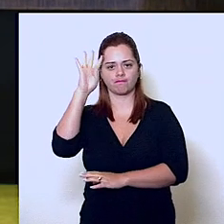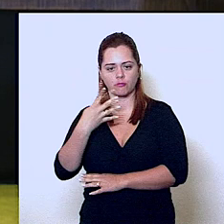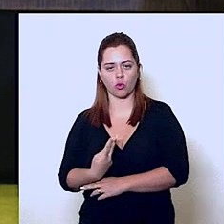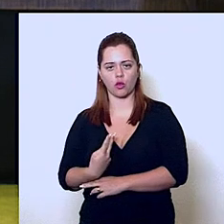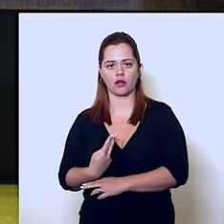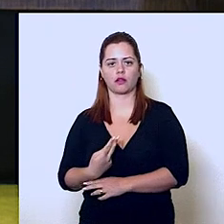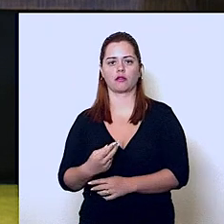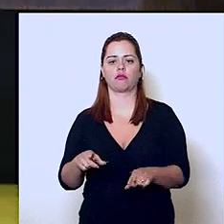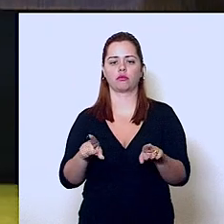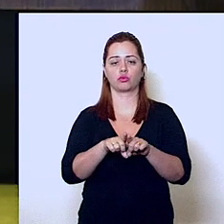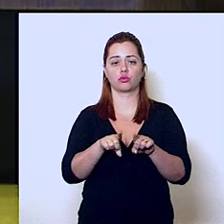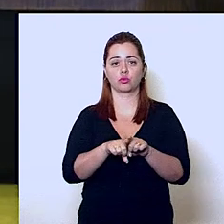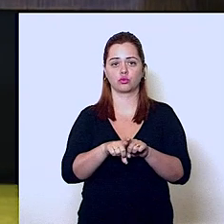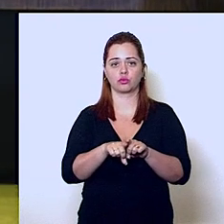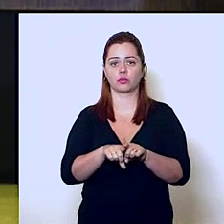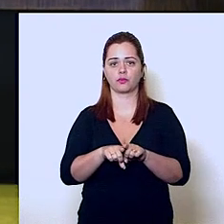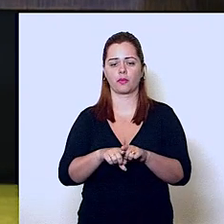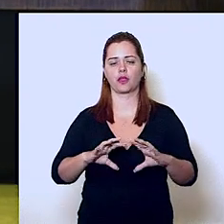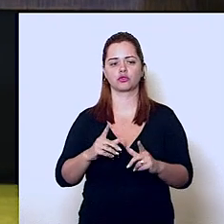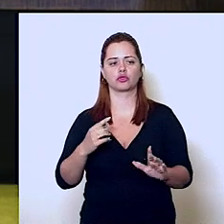das complexidades que hoje nos